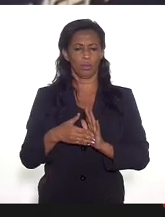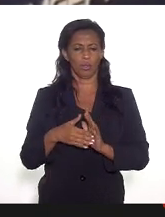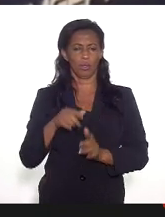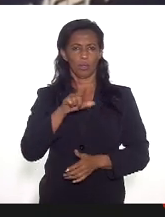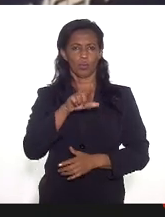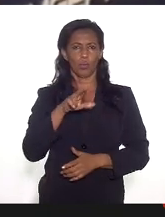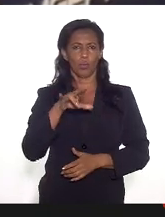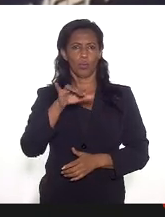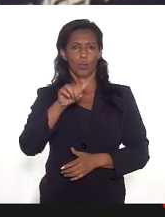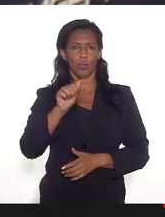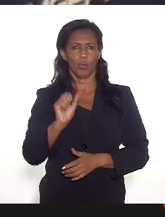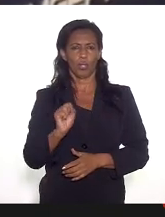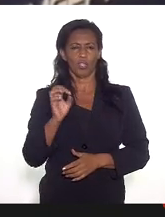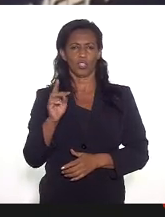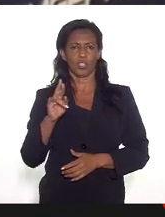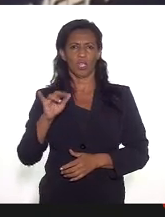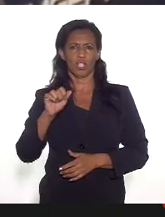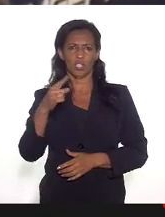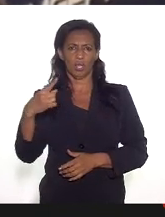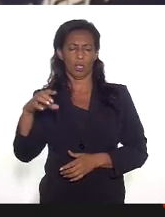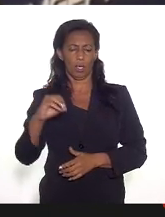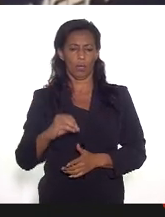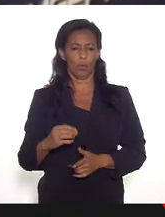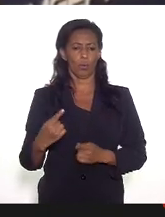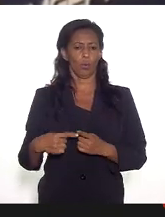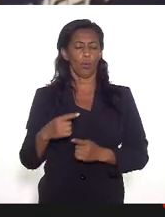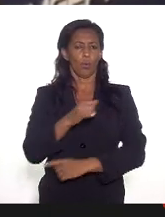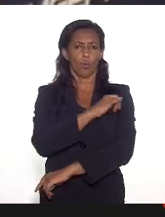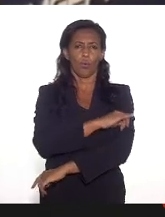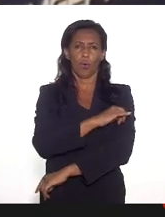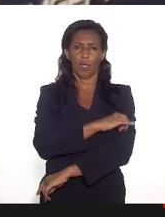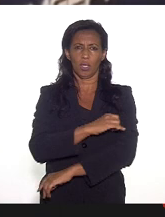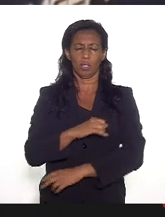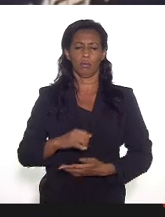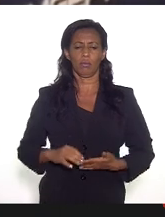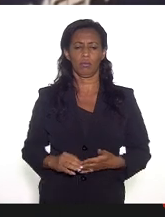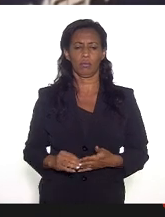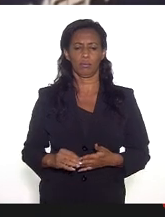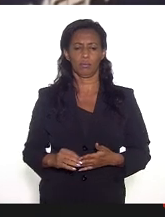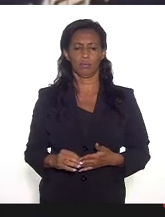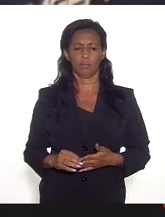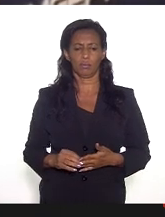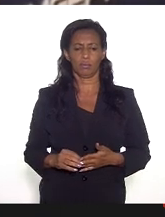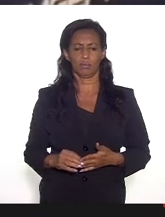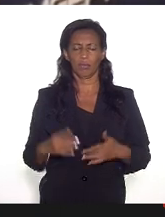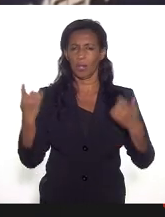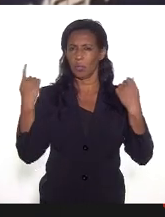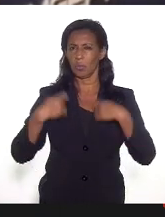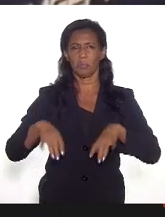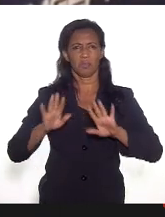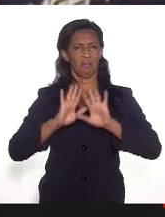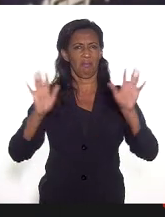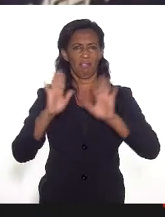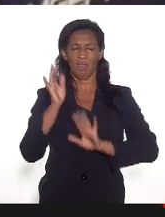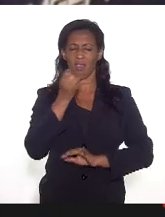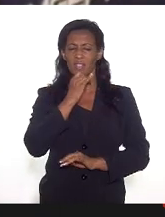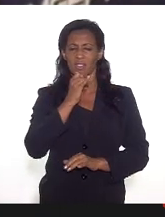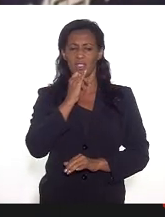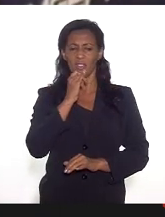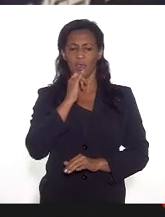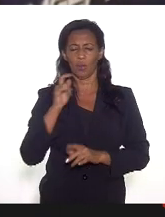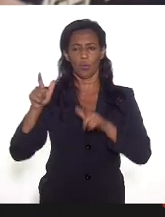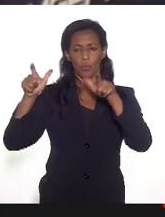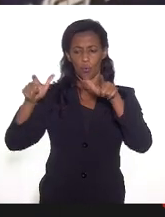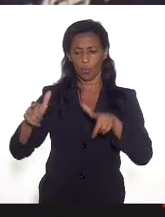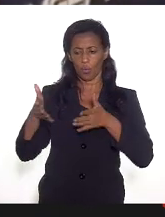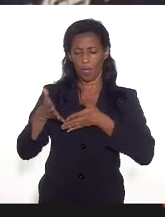Lucas Tristão. O Rio de Janeiro, eu não preciso nem dar muito exemplo, o local